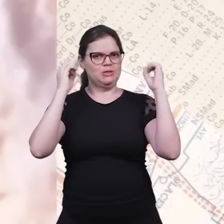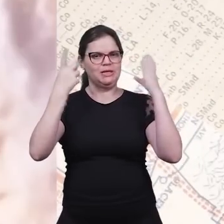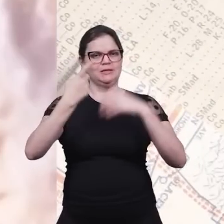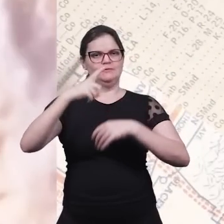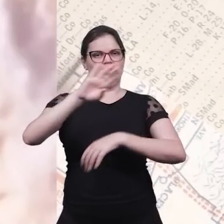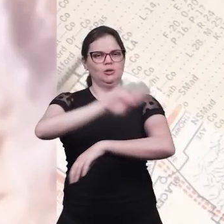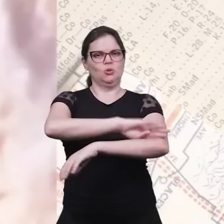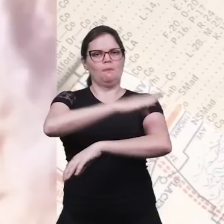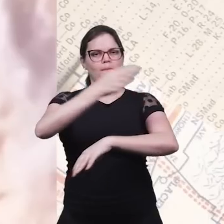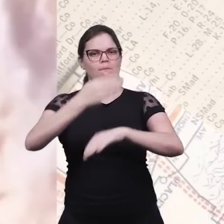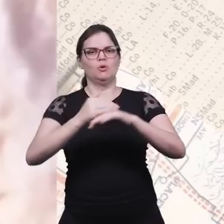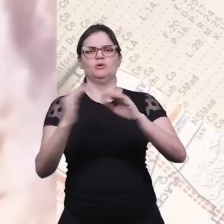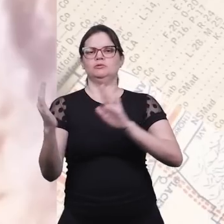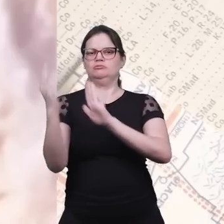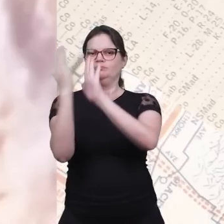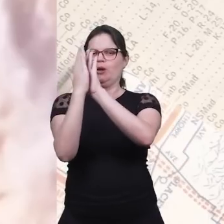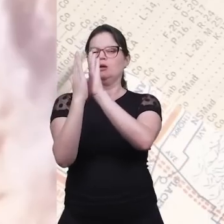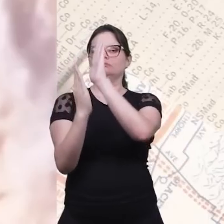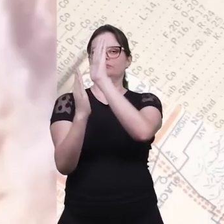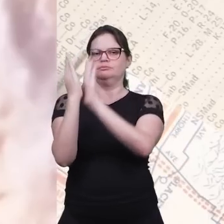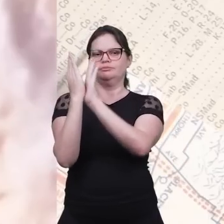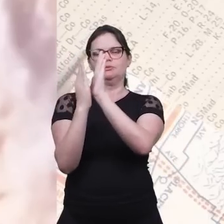é o 11 ali, ó,